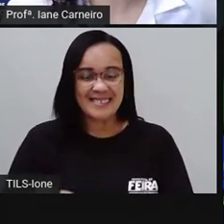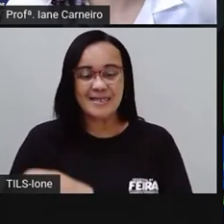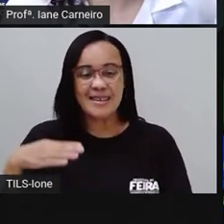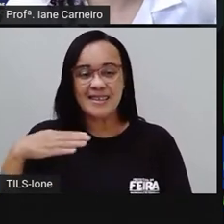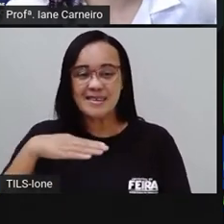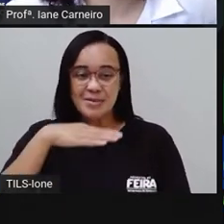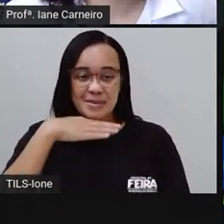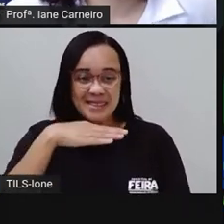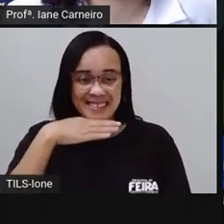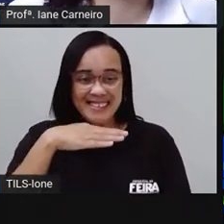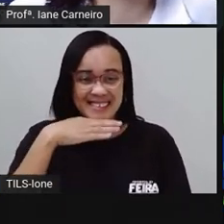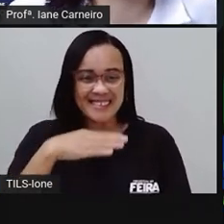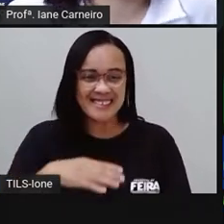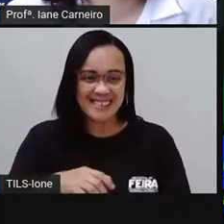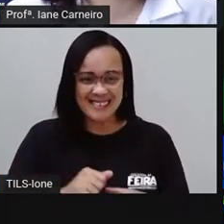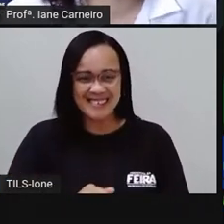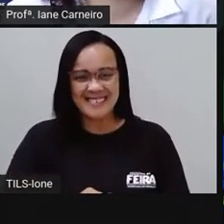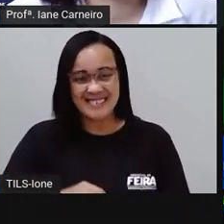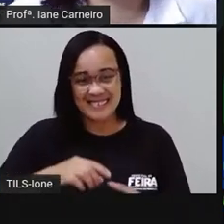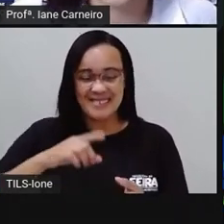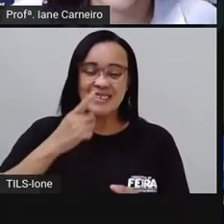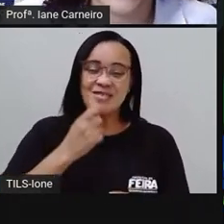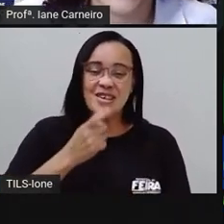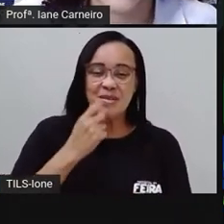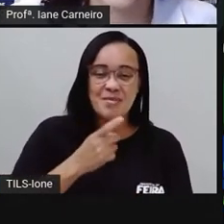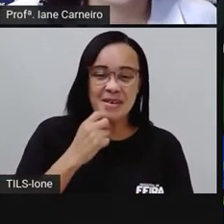tá, né? De manga? Ainda não, acho.